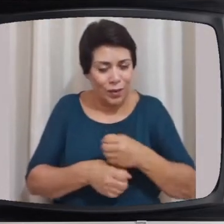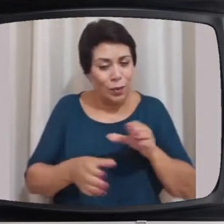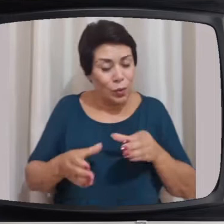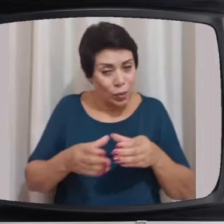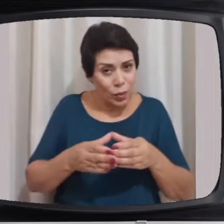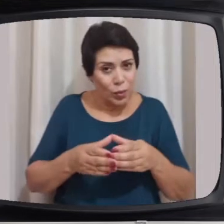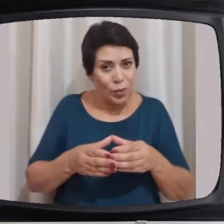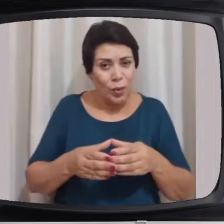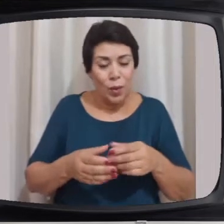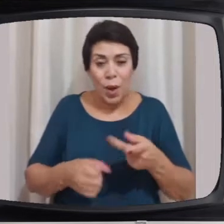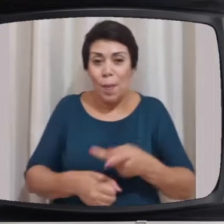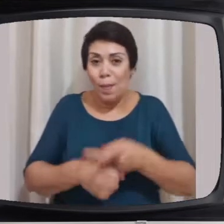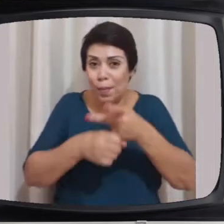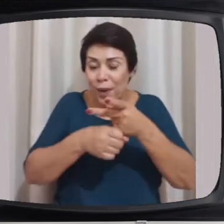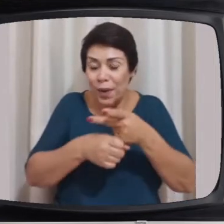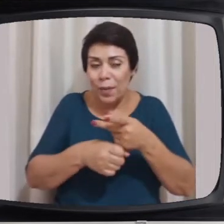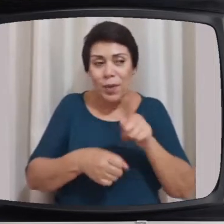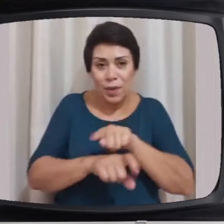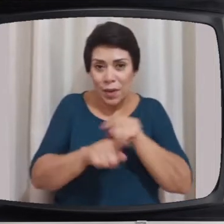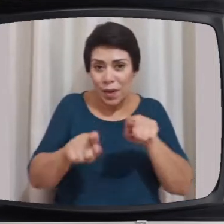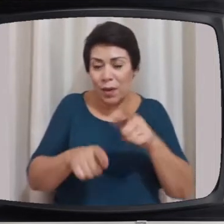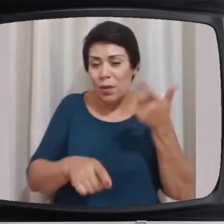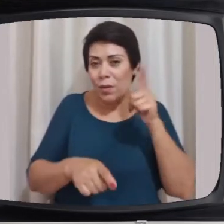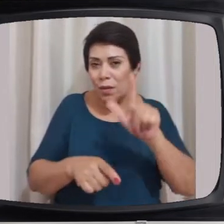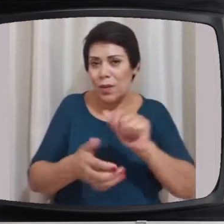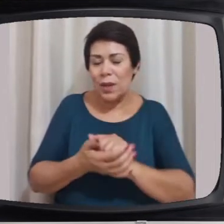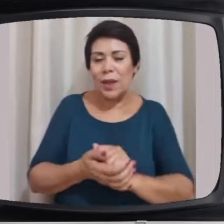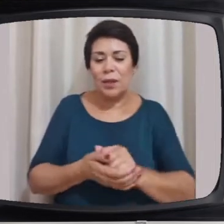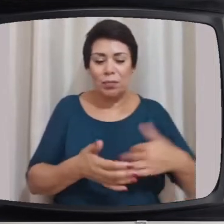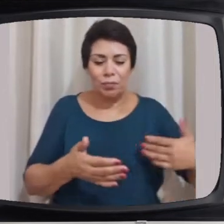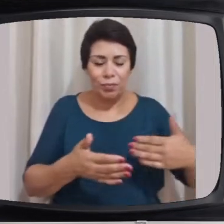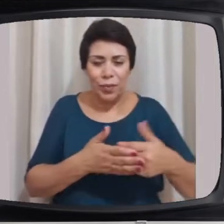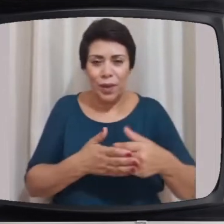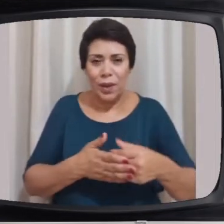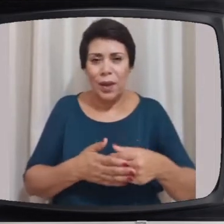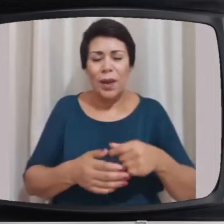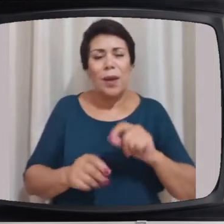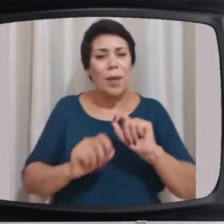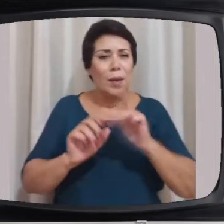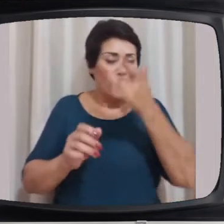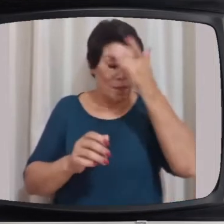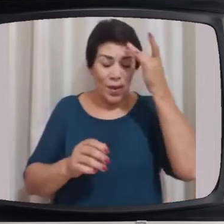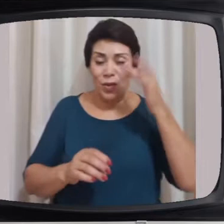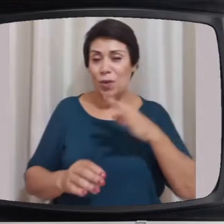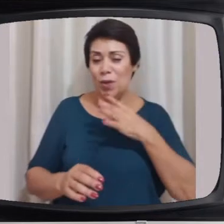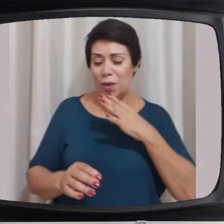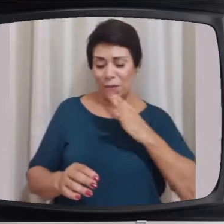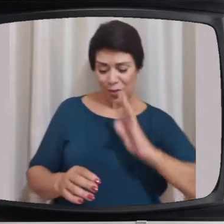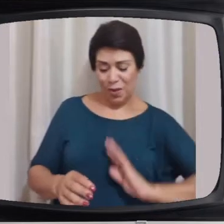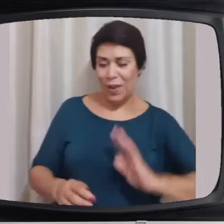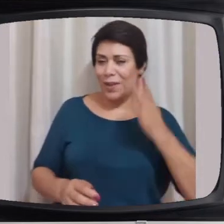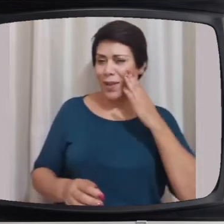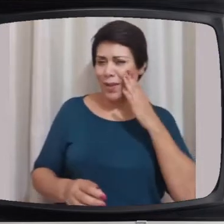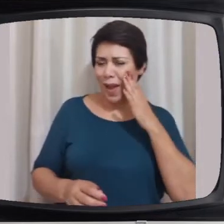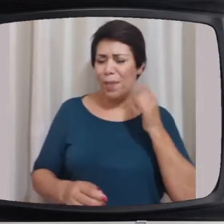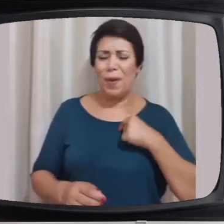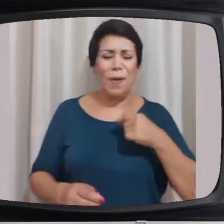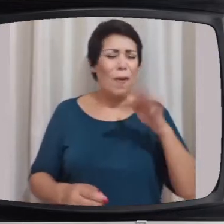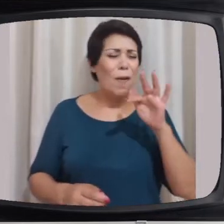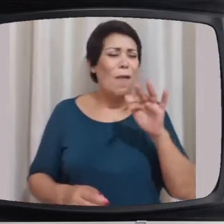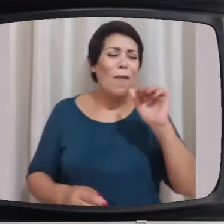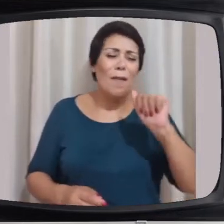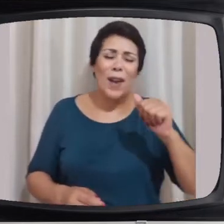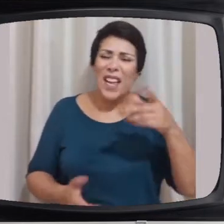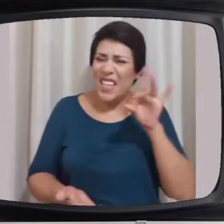ganharam nessa jornada fantástica. Quem me conhece sabe que eu sou muito fã do trabalho deles. Já fui em show em BH, em